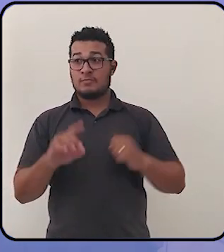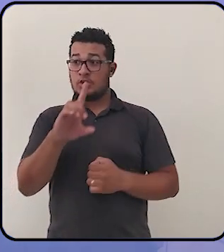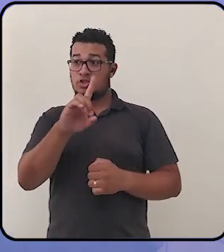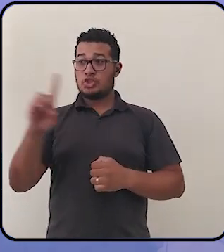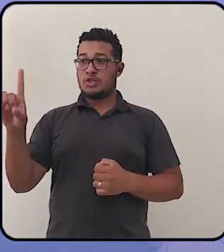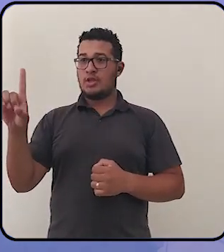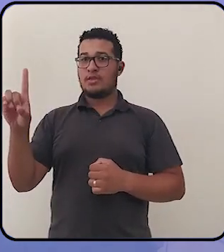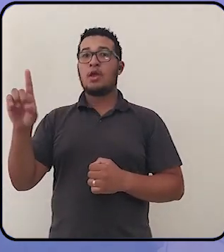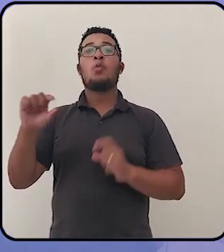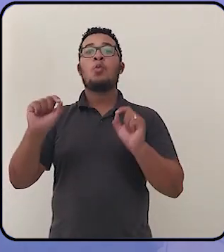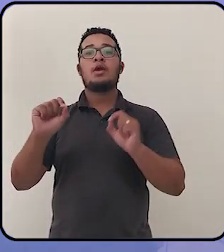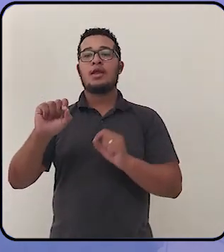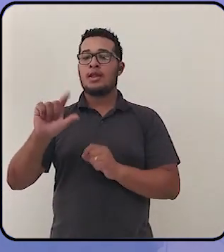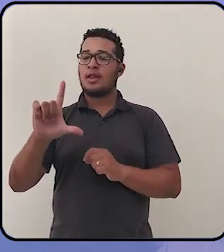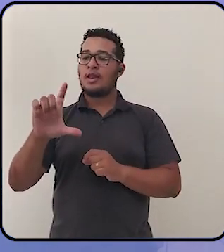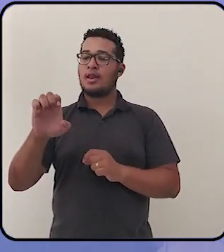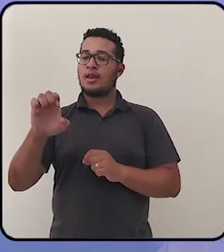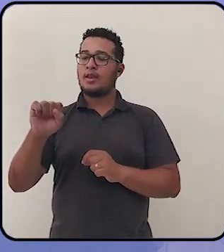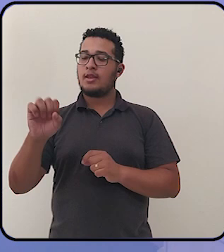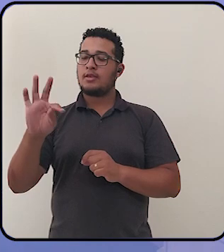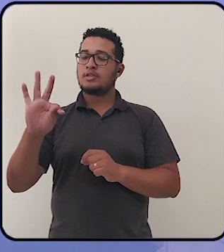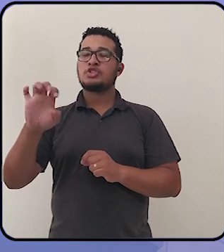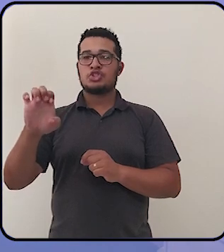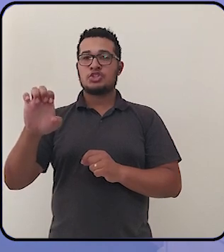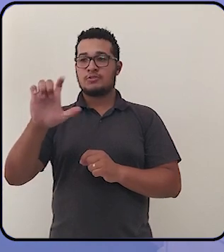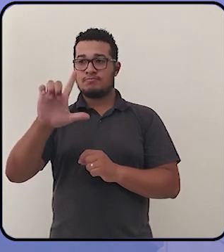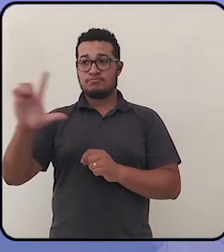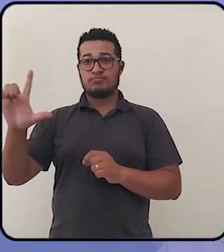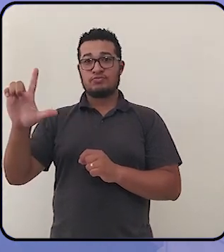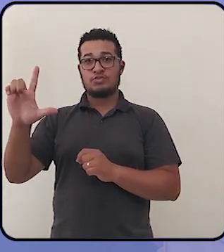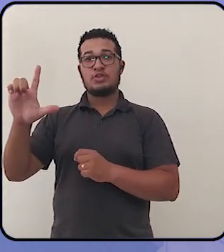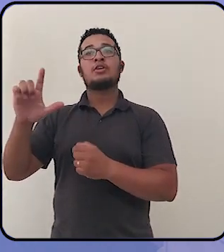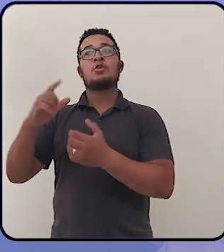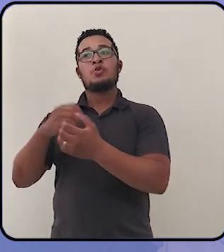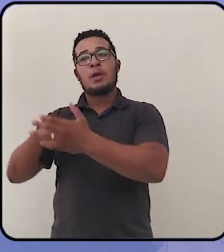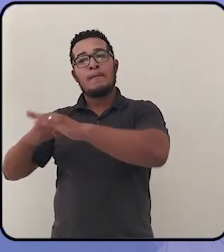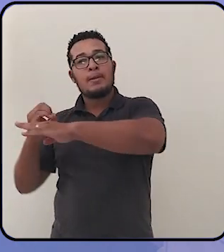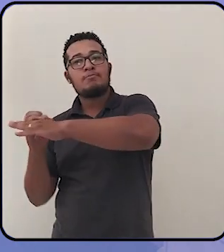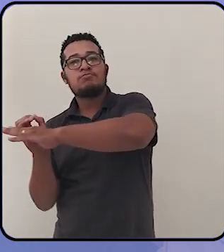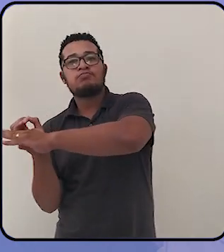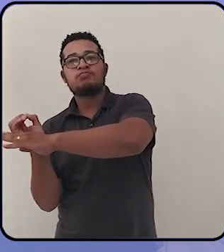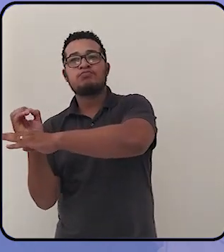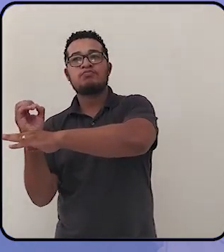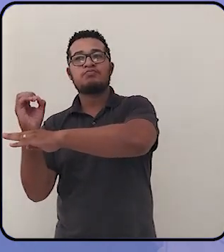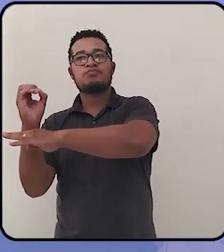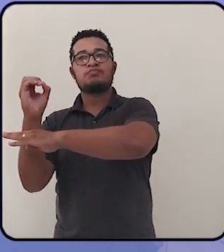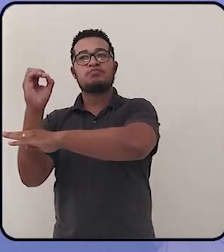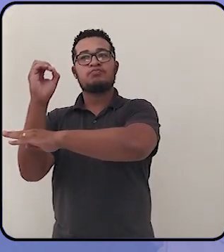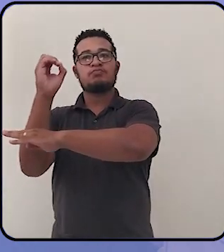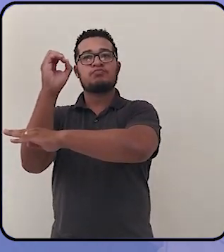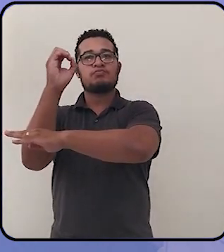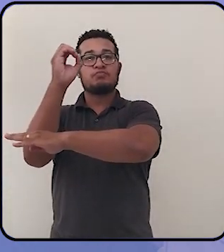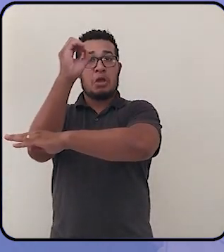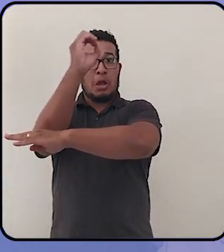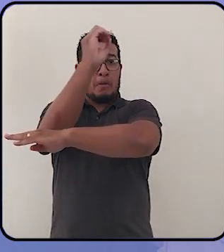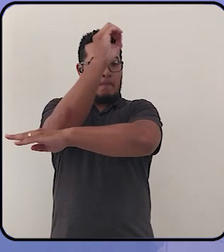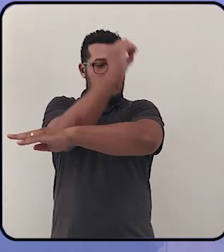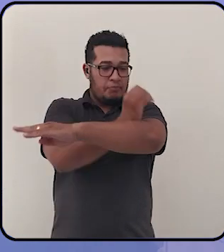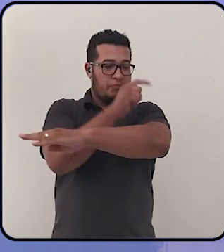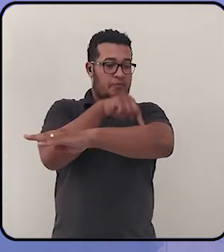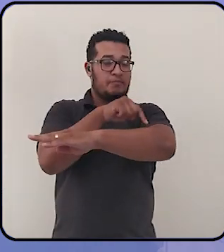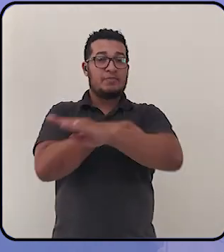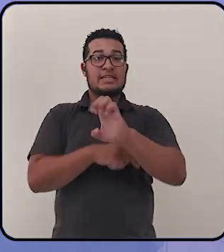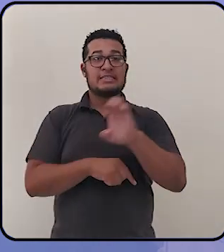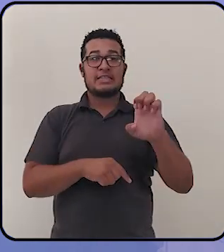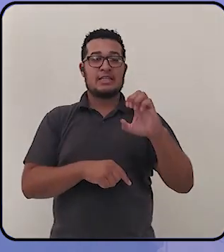Direita, leste, nascer do Sol. Esquerda, oeste, pôr do